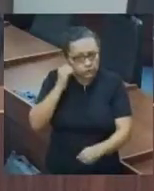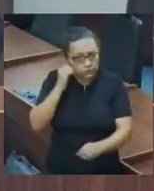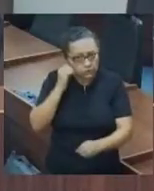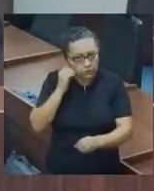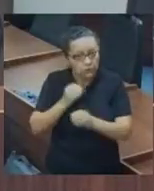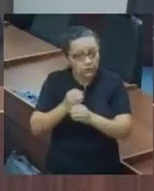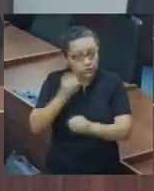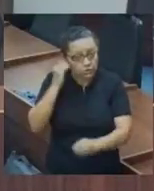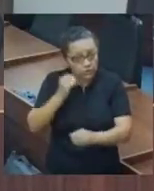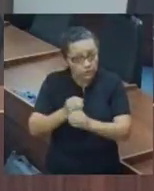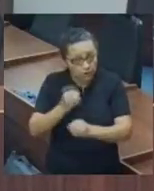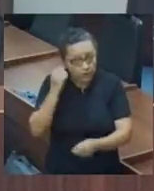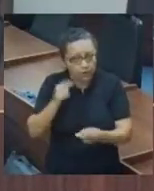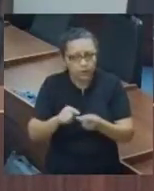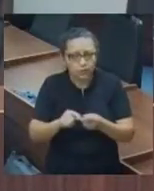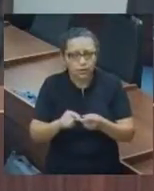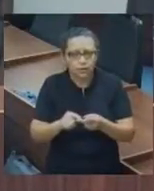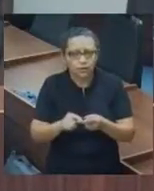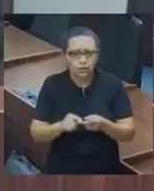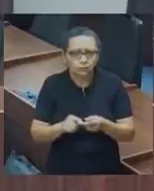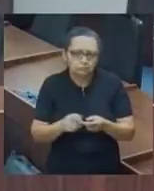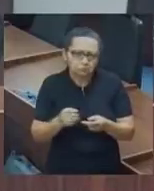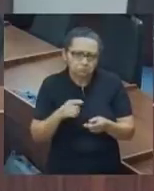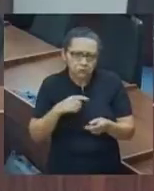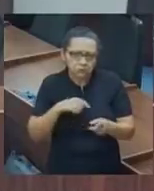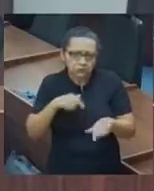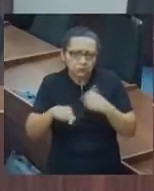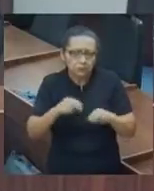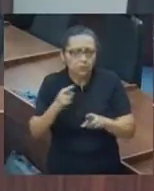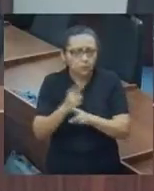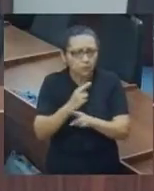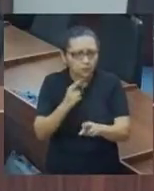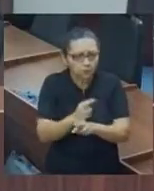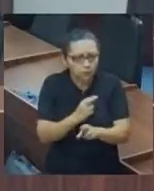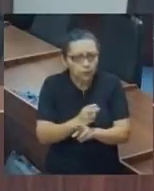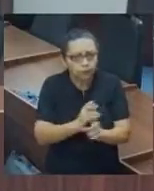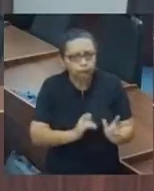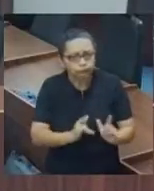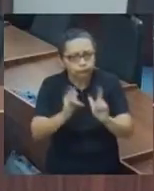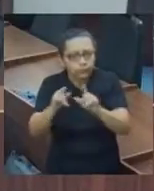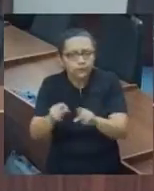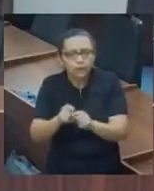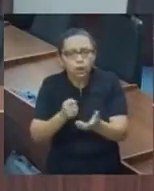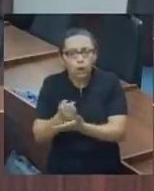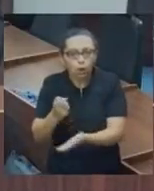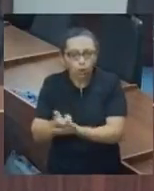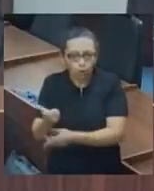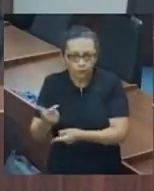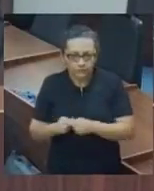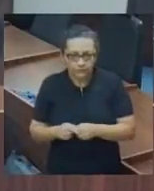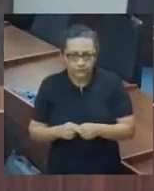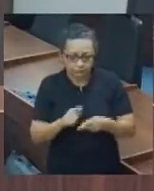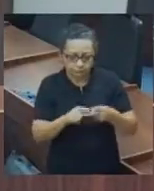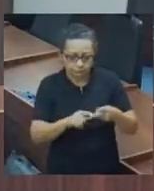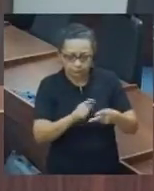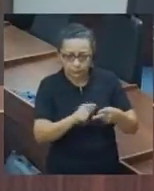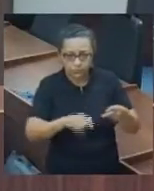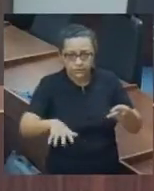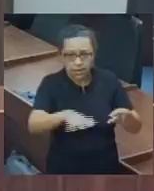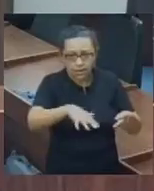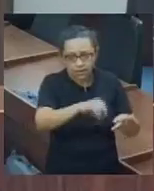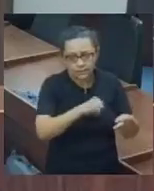engenharia basicamente quem trabalhava com reforma e compras reformas e compras